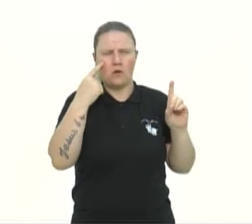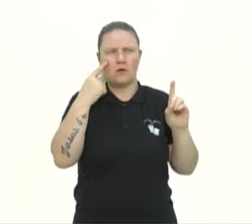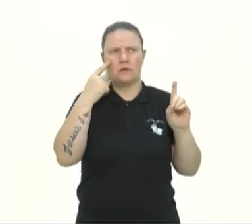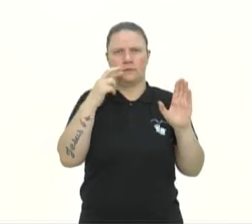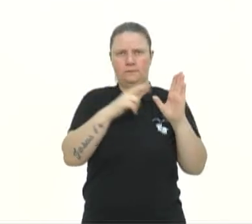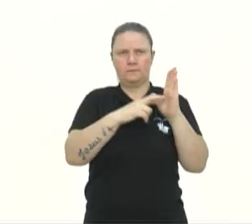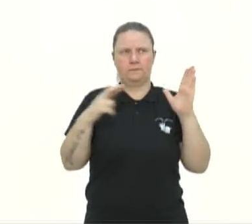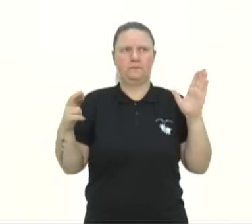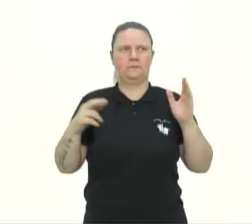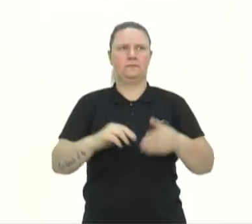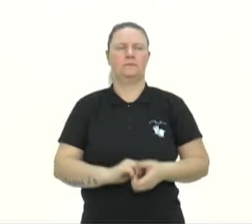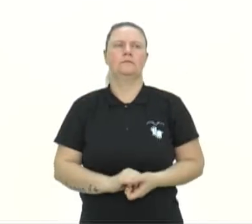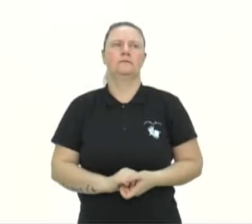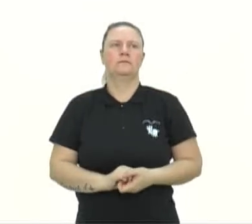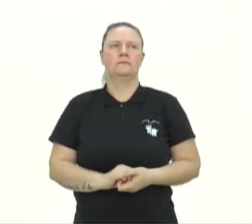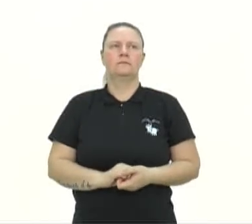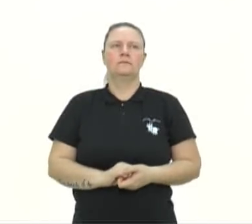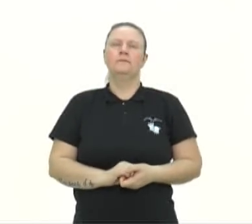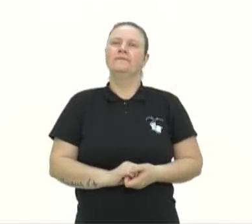juntos?